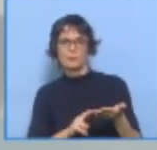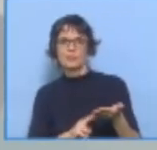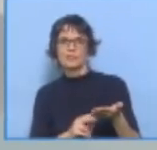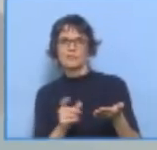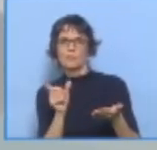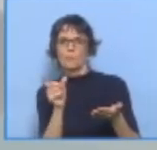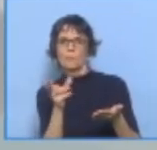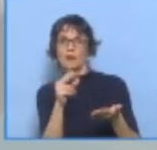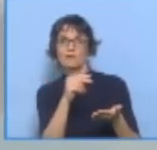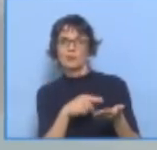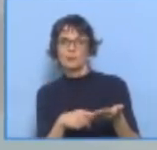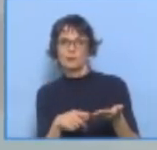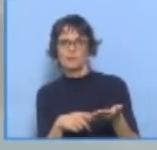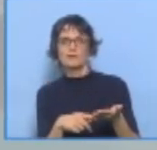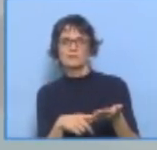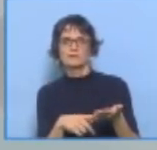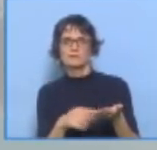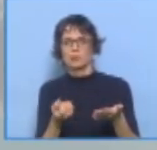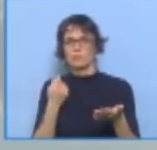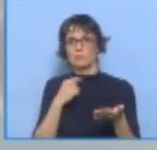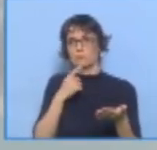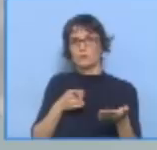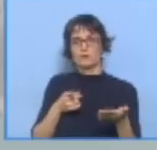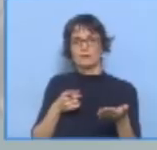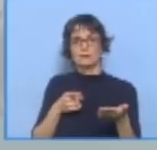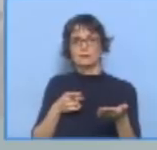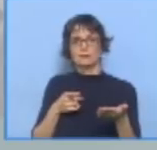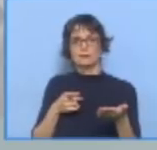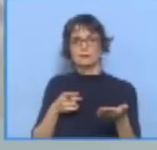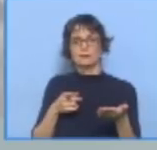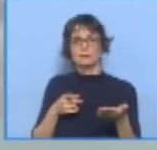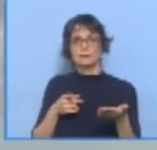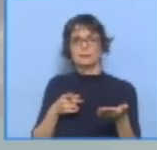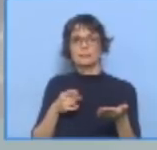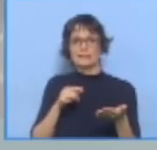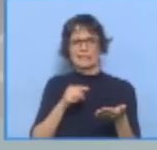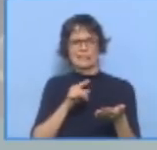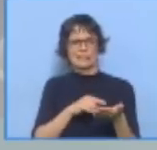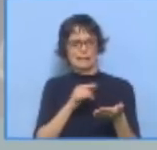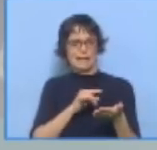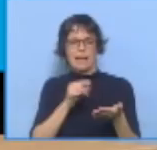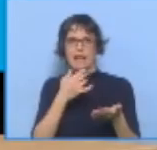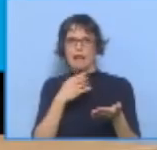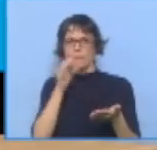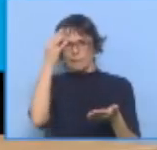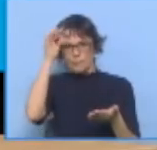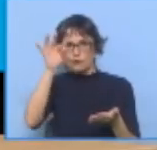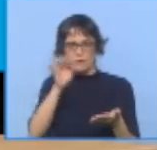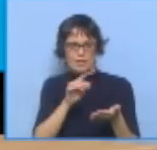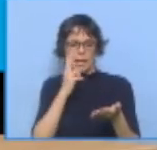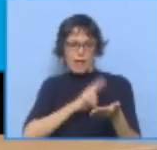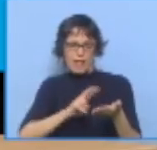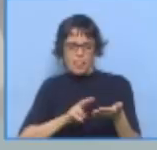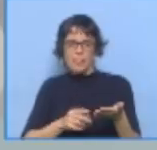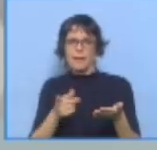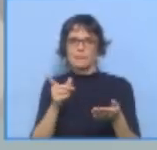palavras novas? Há pouco o Sr. Anacleto já disse que o ideal era ler pelo menos 10 vezes e depois então ter uma reação. É